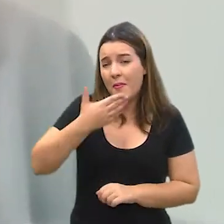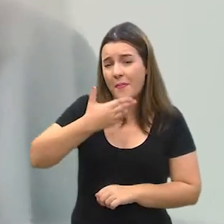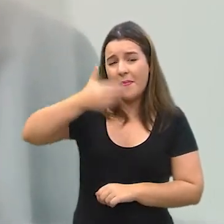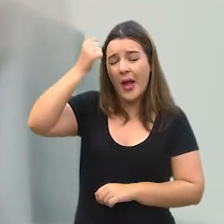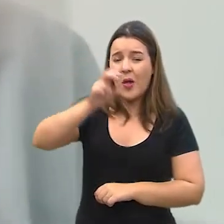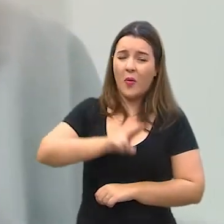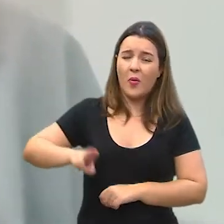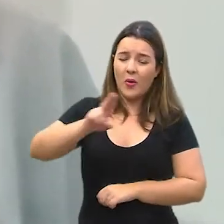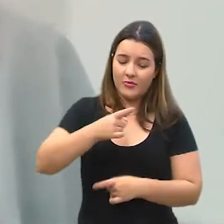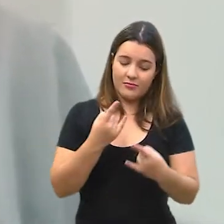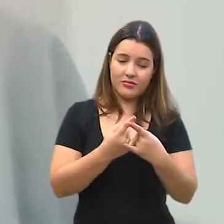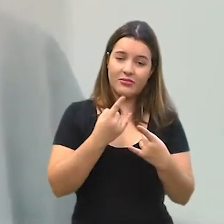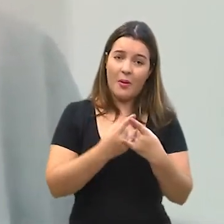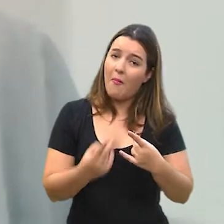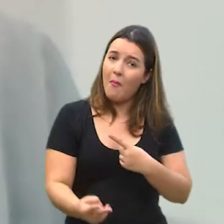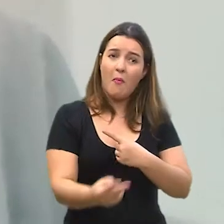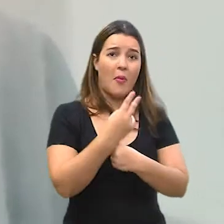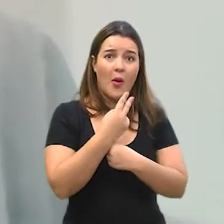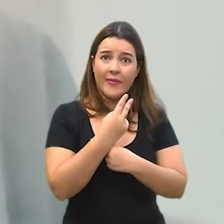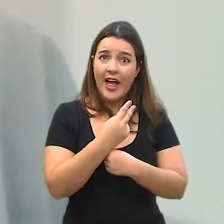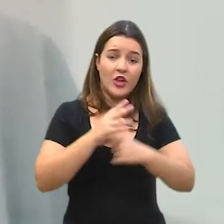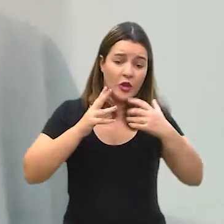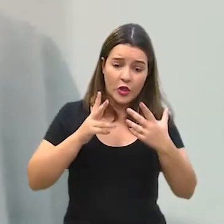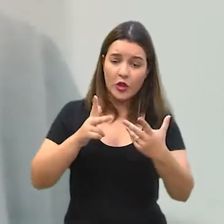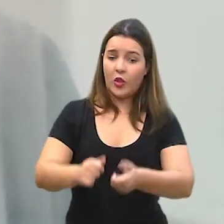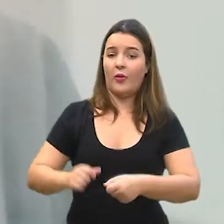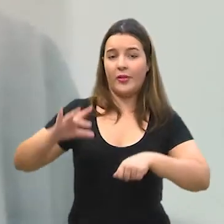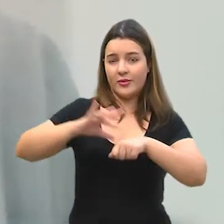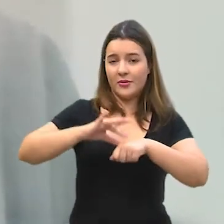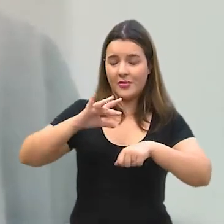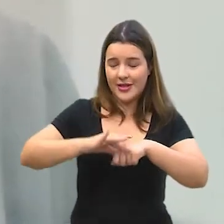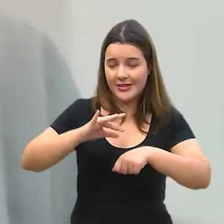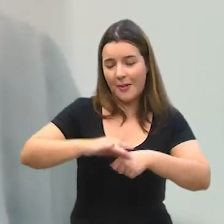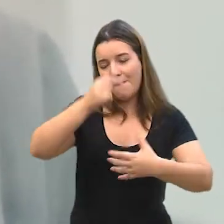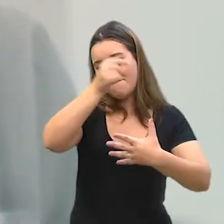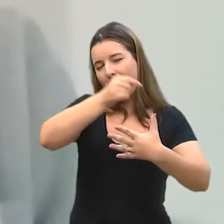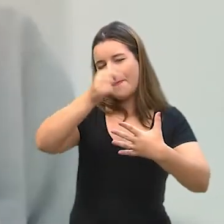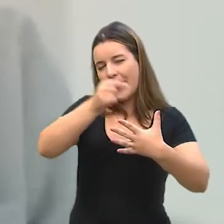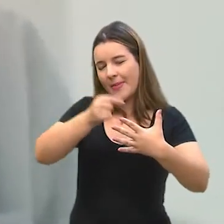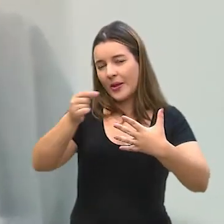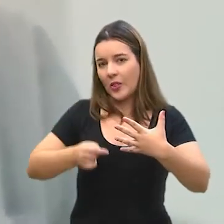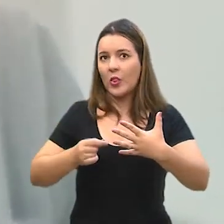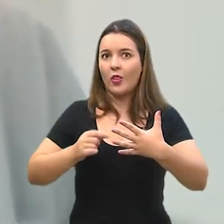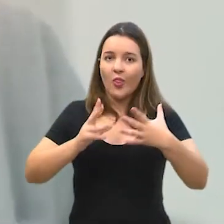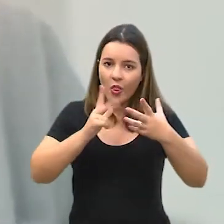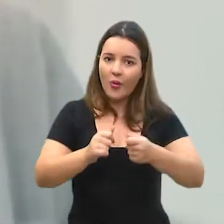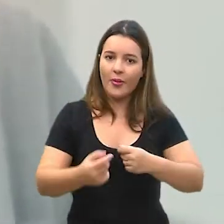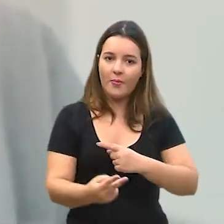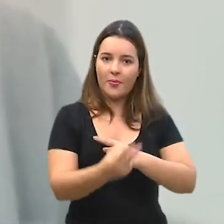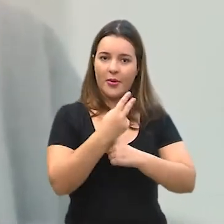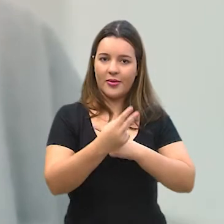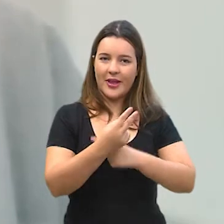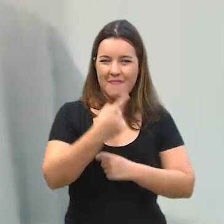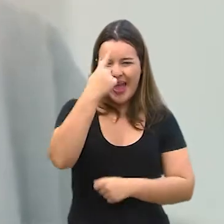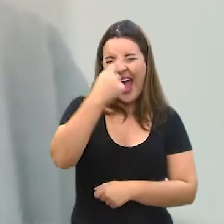assunto bastante debatido hoje em dia, para ninguém ter dúvida, né, doutor? Quais são as formas de se prevenir contra o HIV?